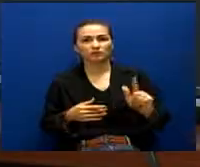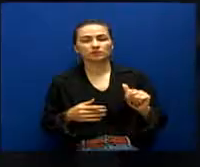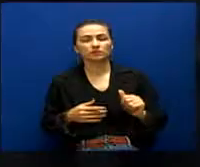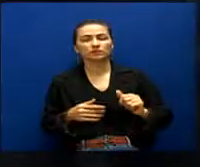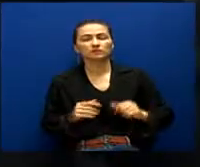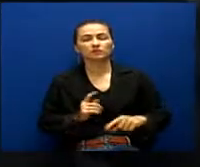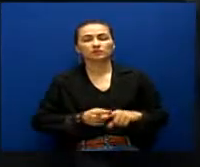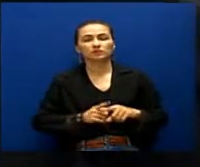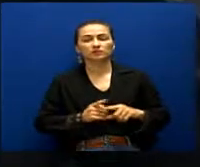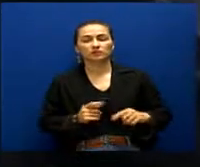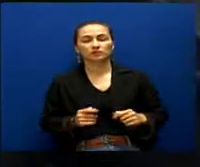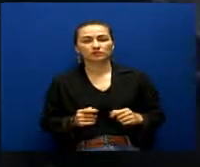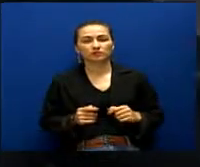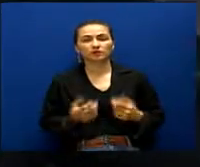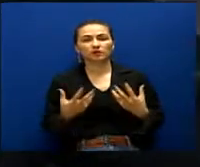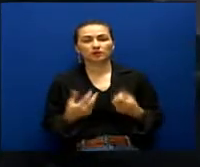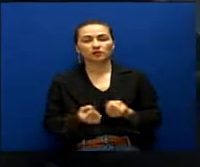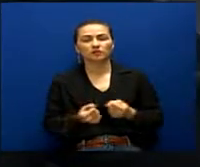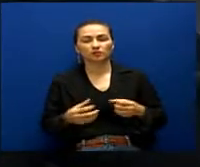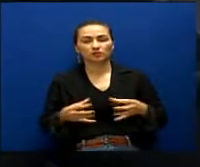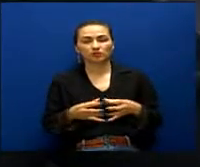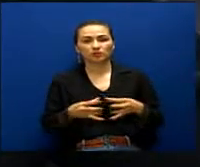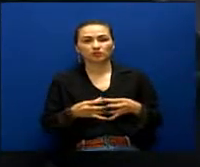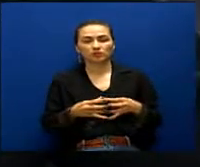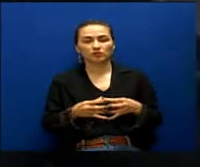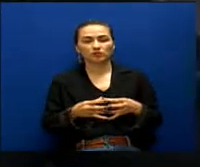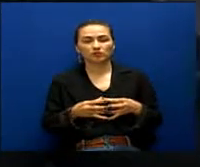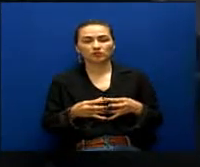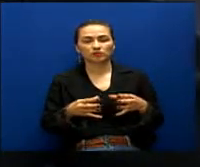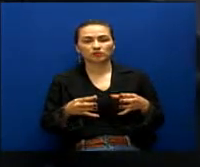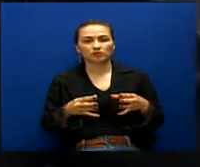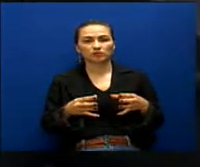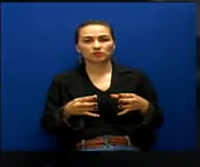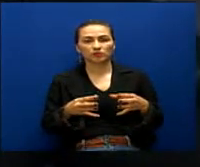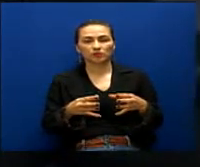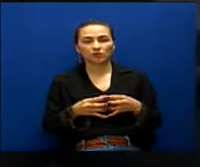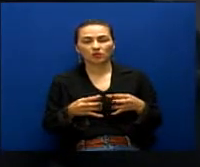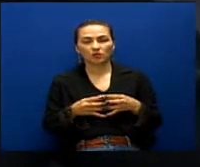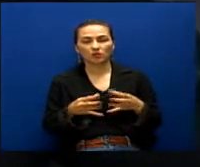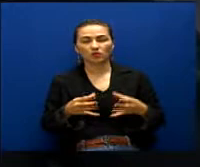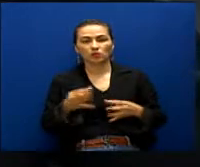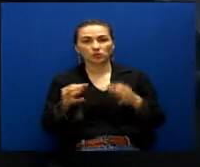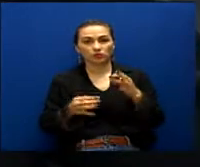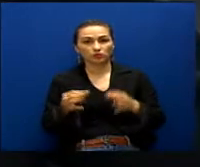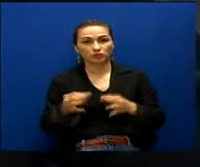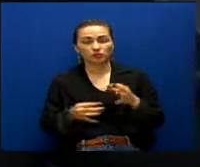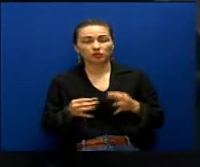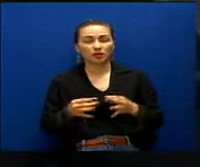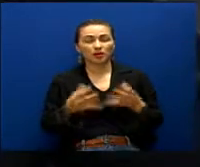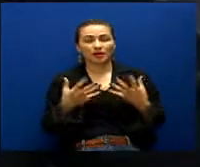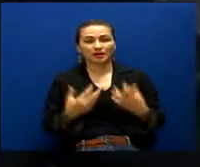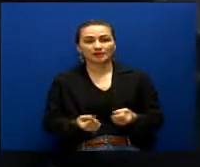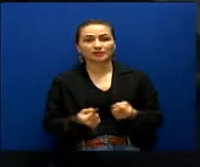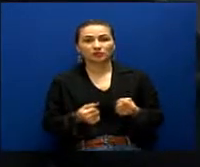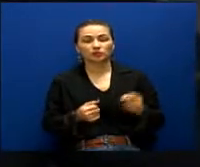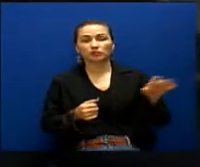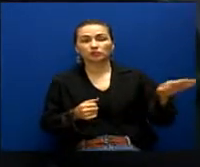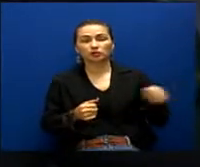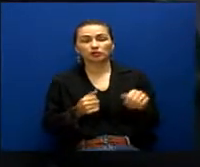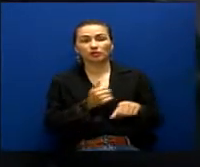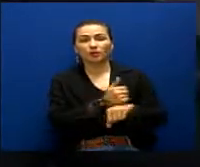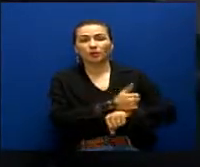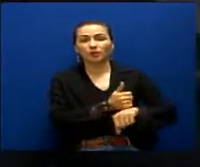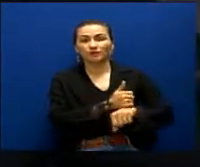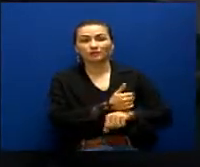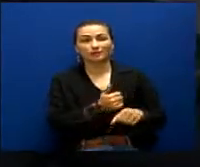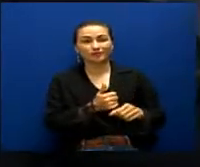que a nossa comissão tenha um auxílio de um profissional que vai ser concursado da casa para auxiliar a gente na vai ter engenheiro também para o Carandá,